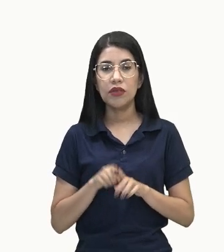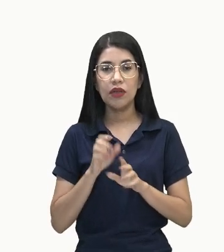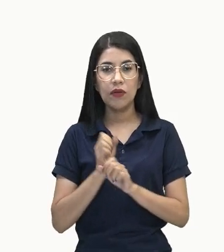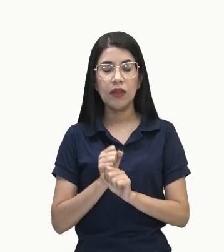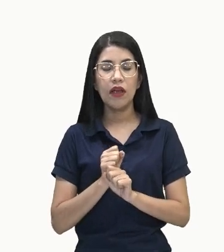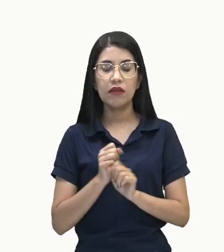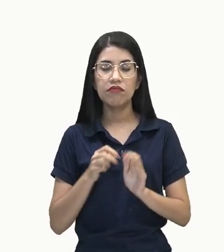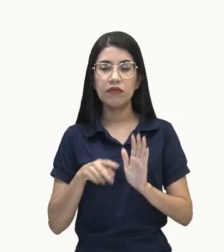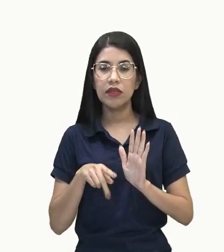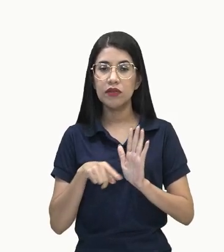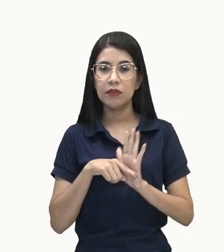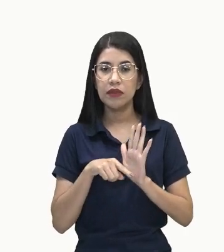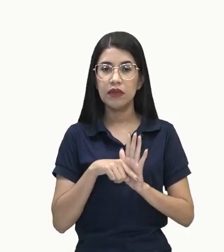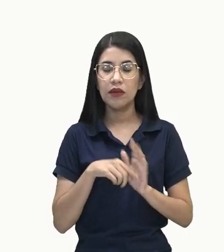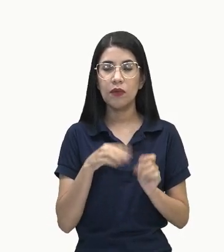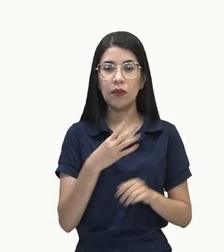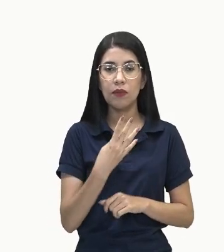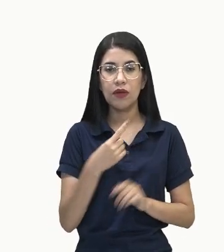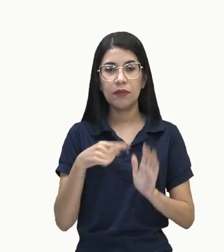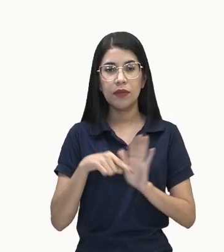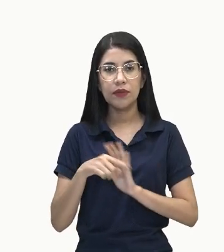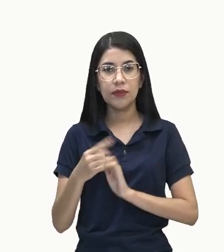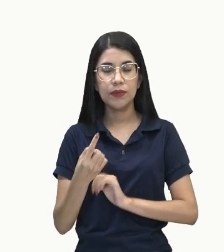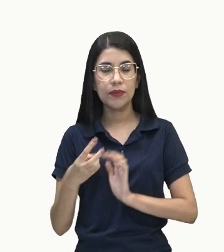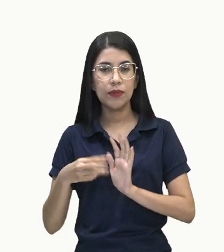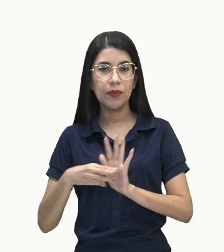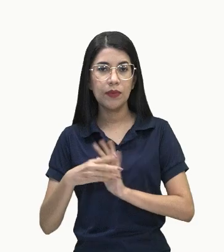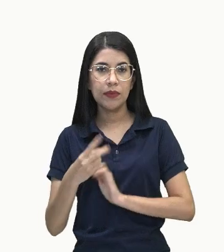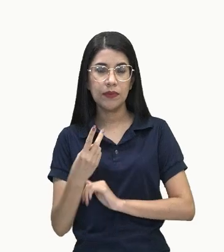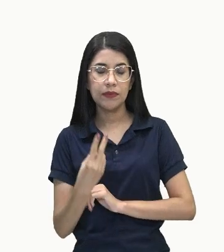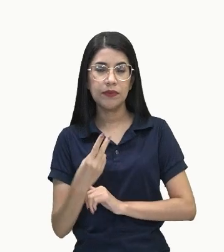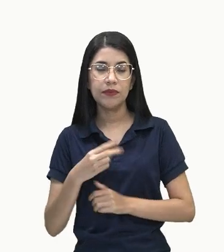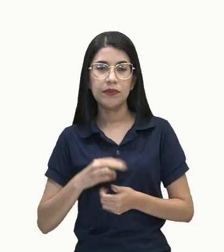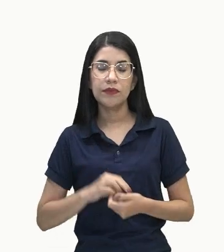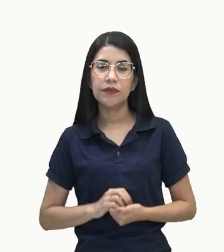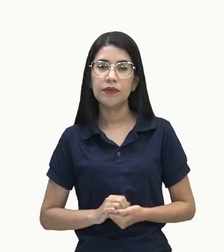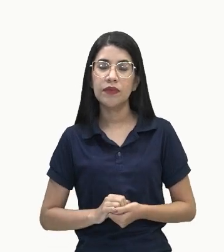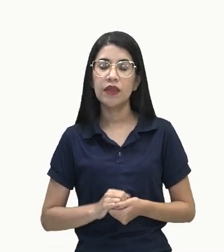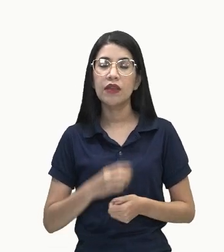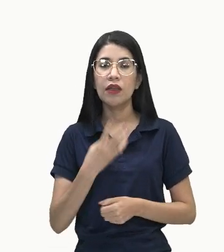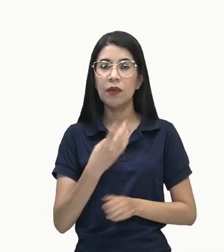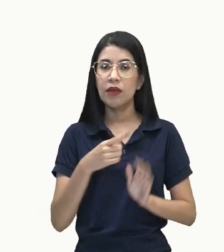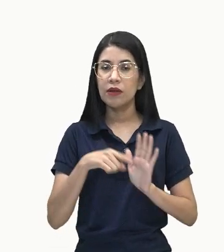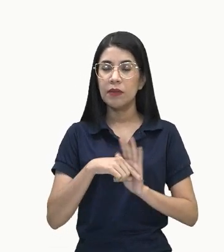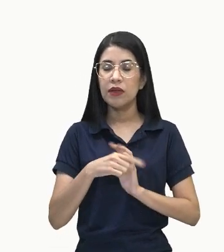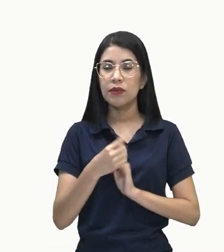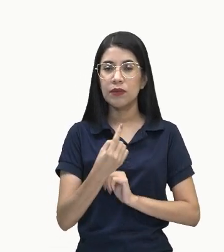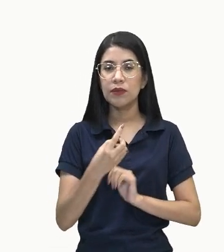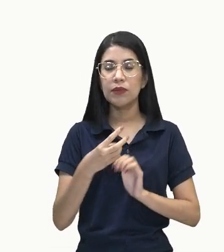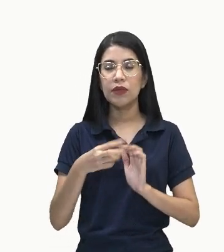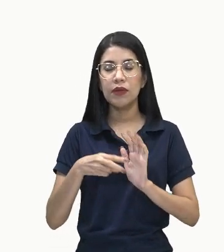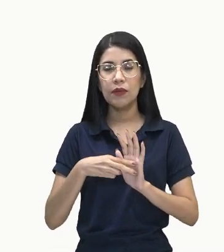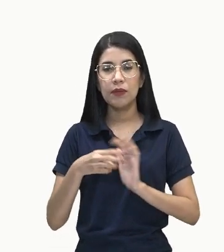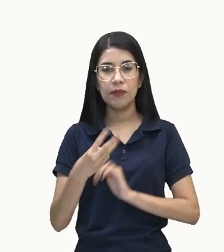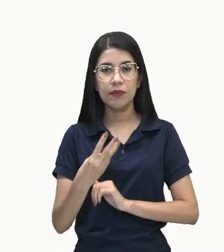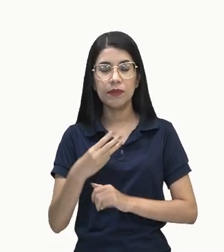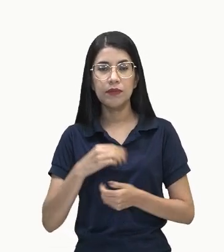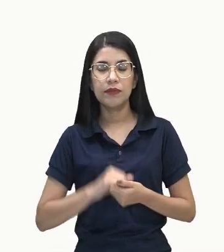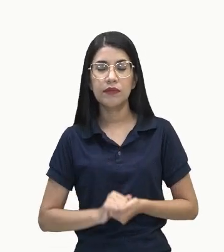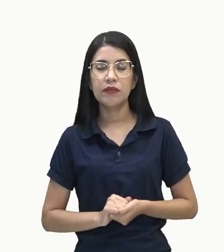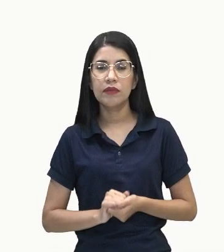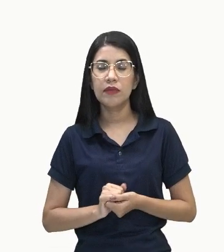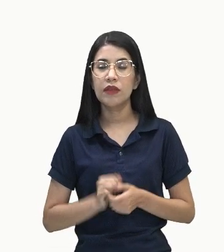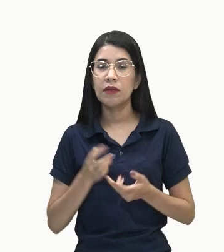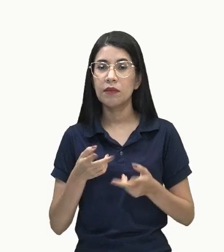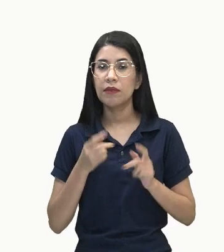a mesma. 4 menos 1, que é igual a 3. E aí, o que a gente consegue reparar aqui, pessoal? Como ele